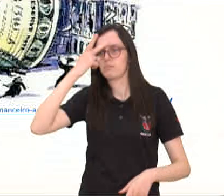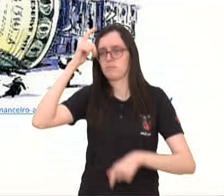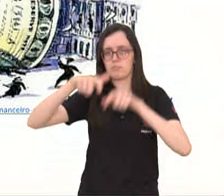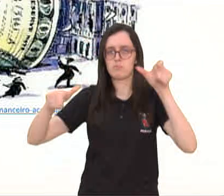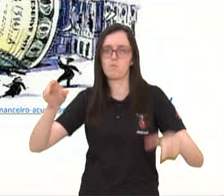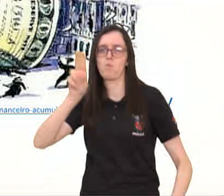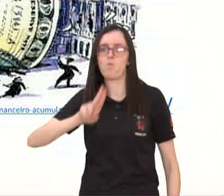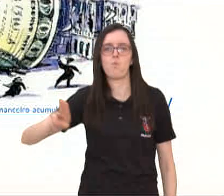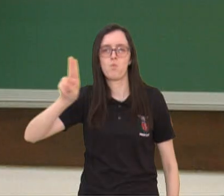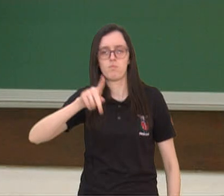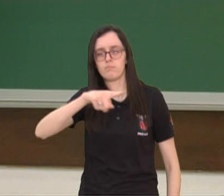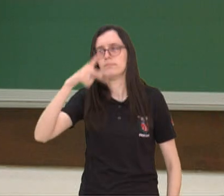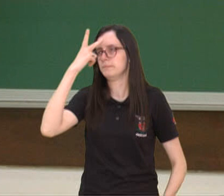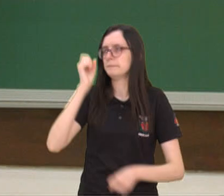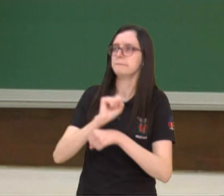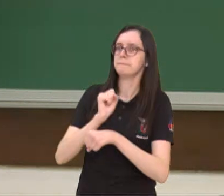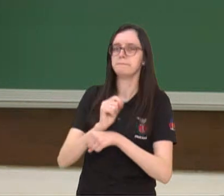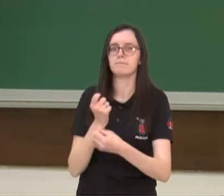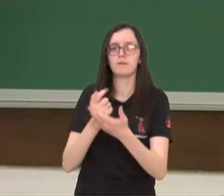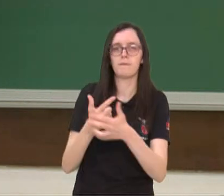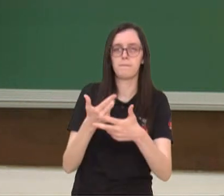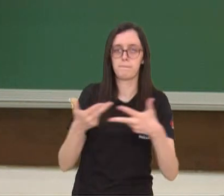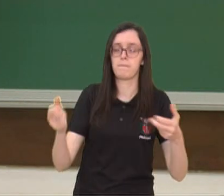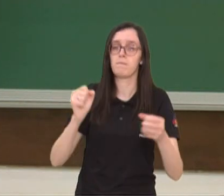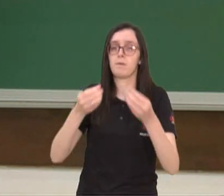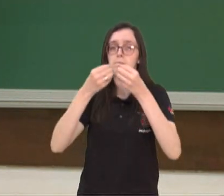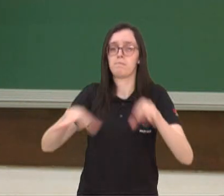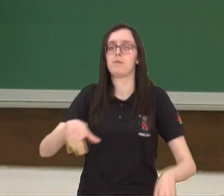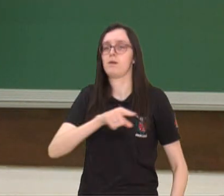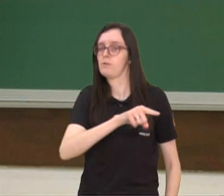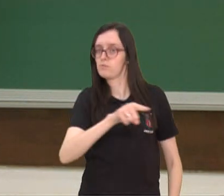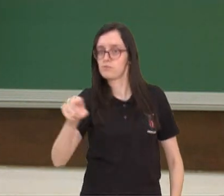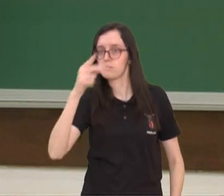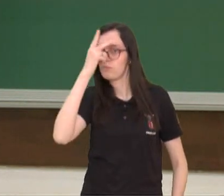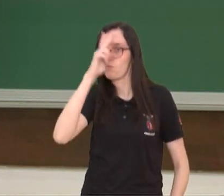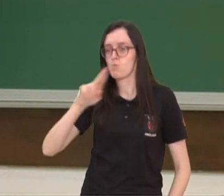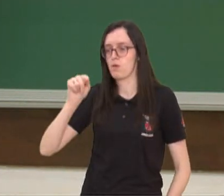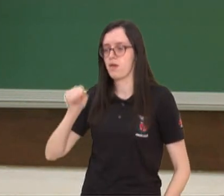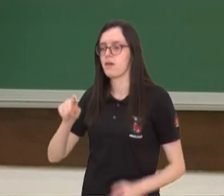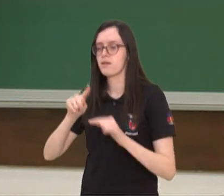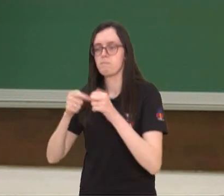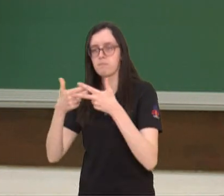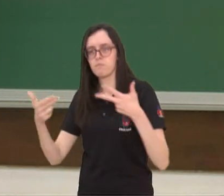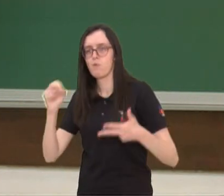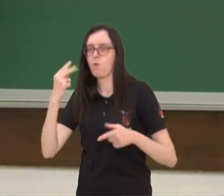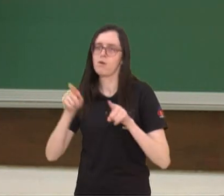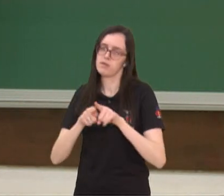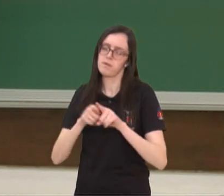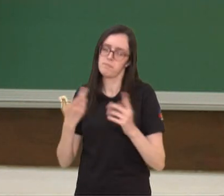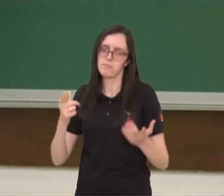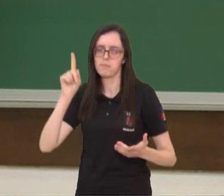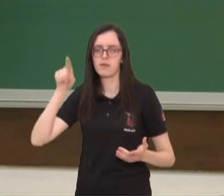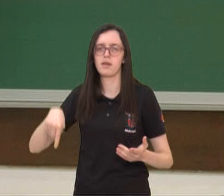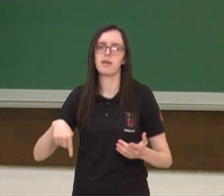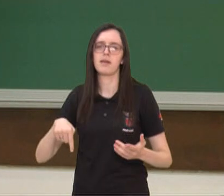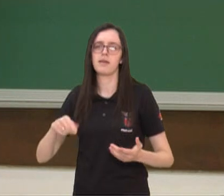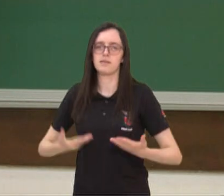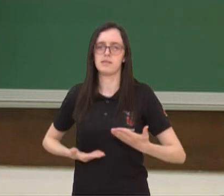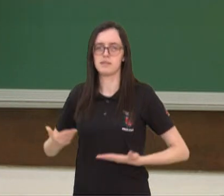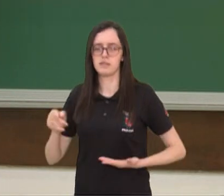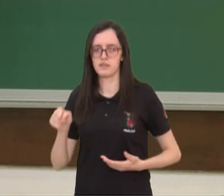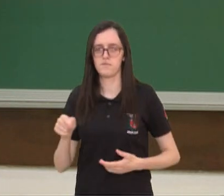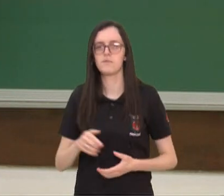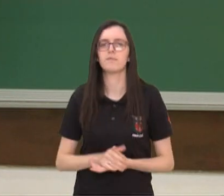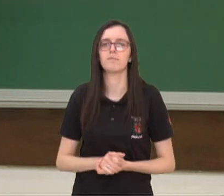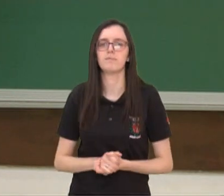consumidores finais, aqueles que estão lá na ponta e que vão consumir aquele produto ou também, de certa forma, aquele